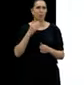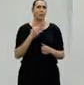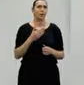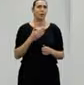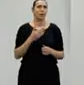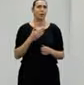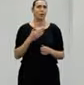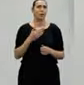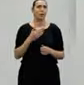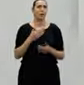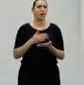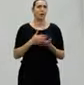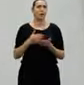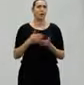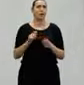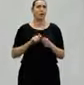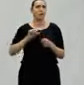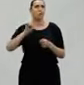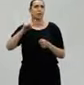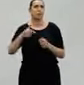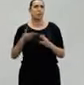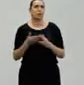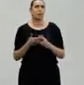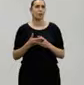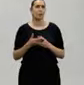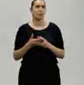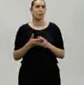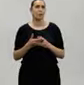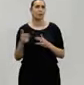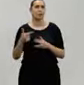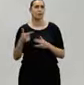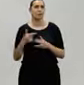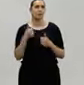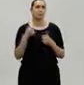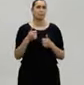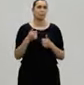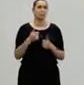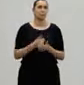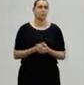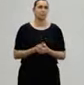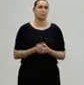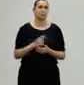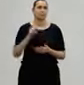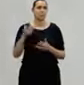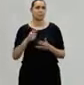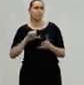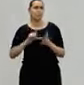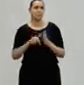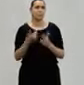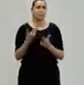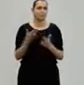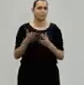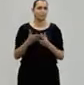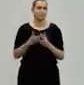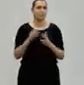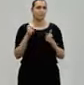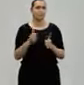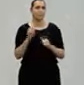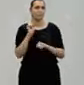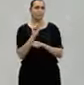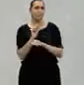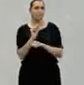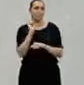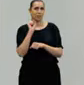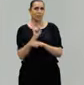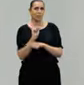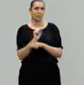Vamos ver isso no segundo bloco. Certo. No segundo bloco. Vamos deixar o pessoal aí um pouquinho com água na boca, tá?